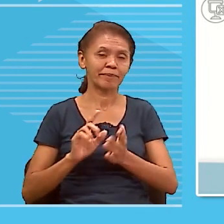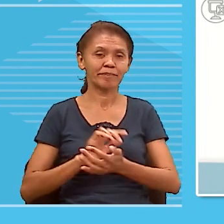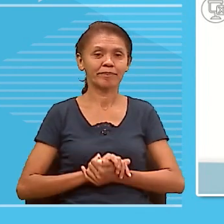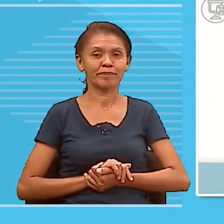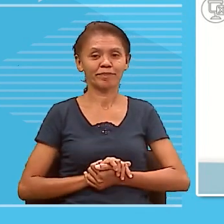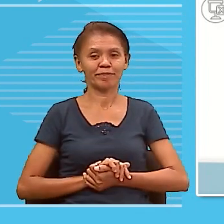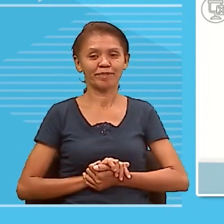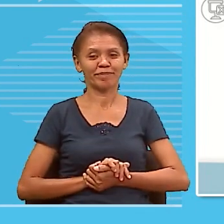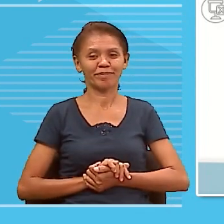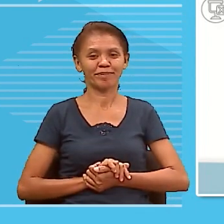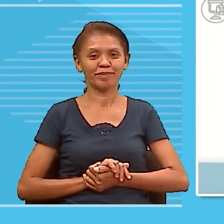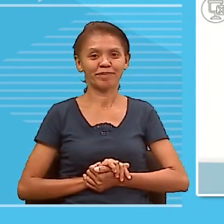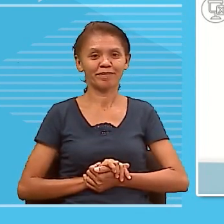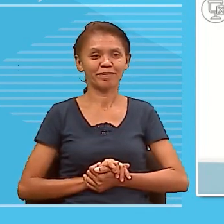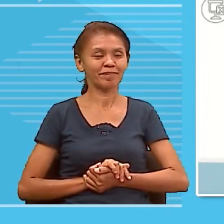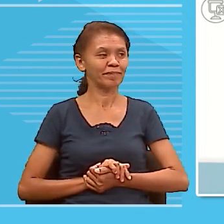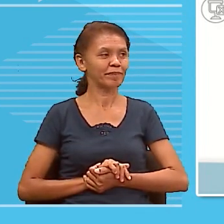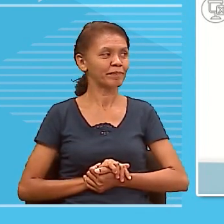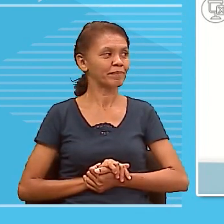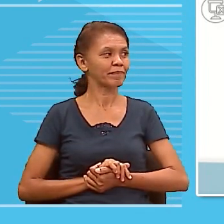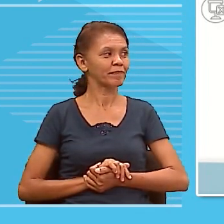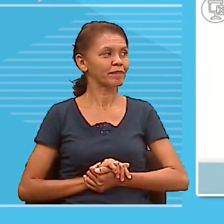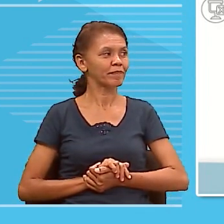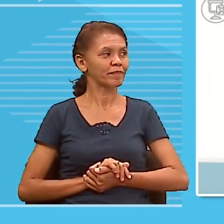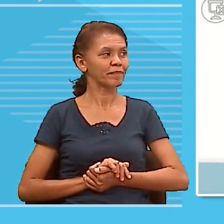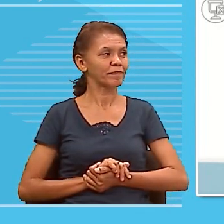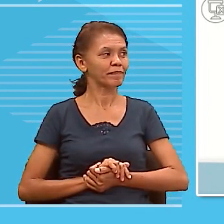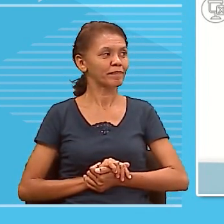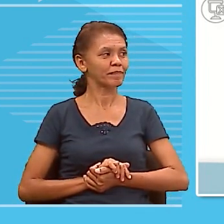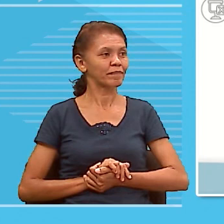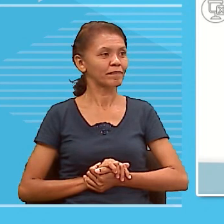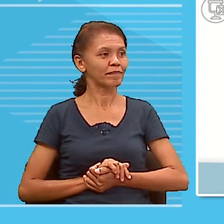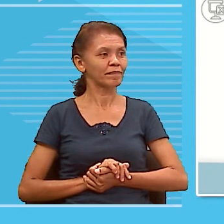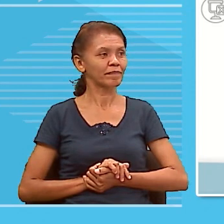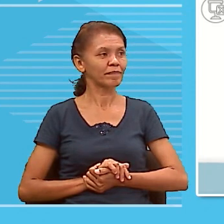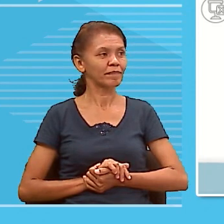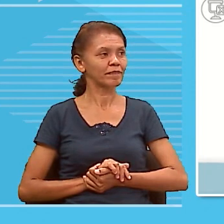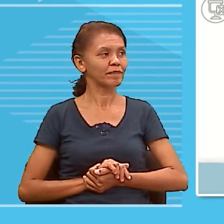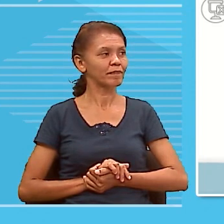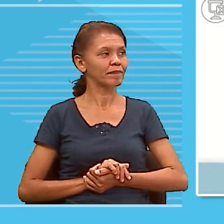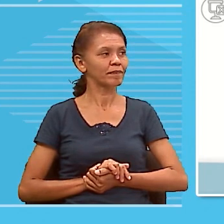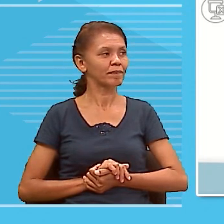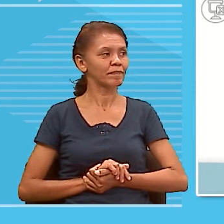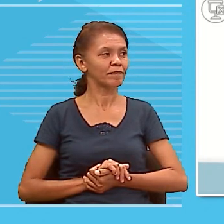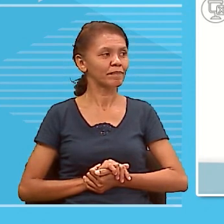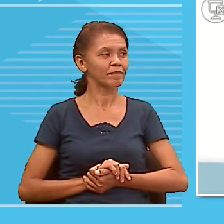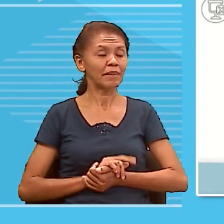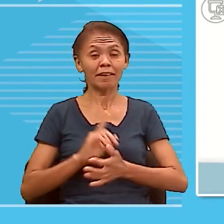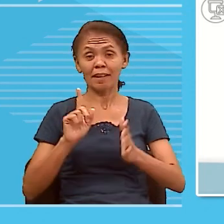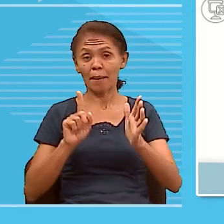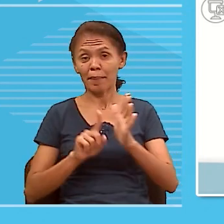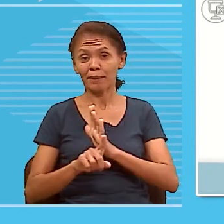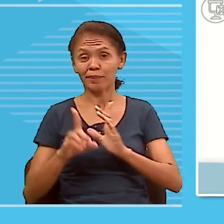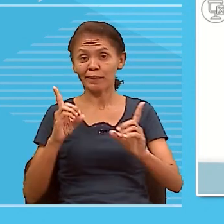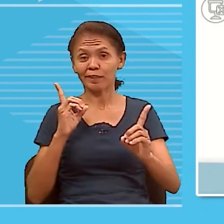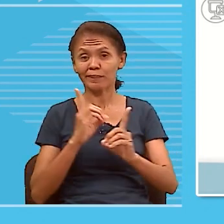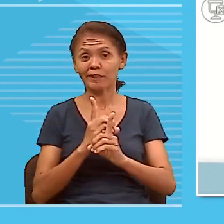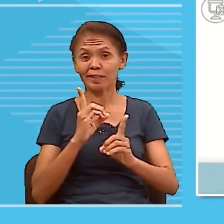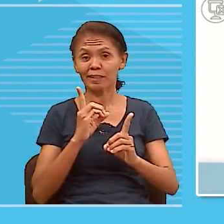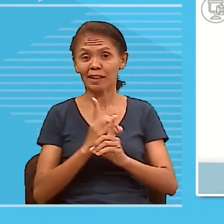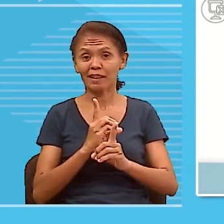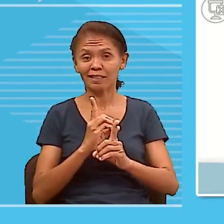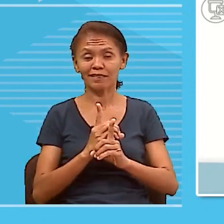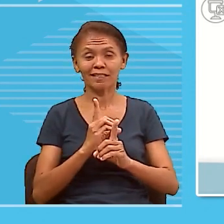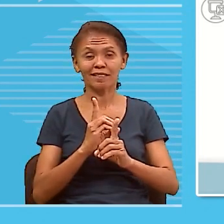é a pergunta que eu estou fazendo que deve ser a pergunta que vai aparecer lá na questão em si mas